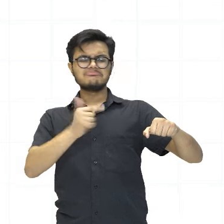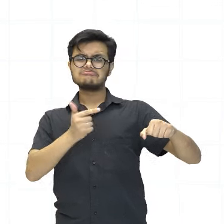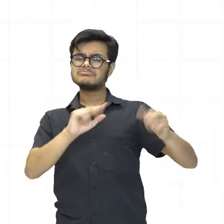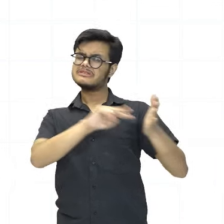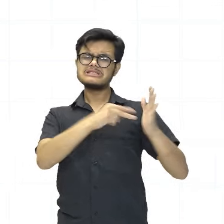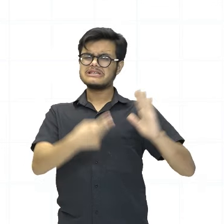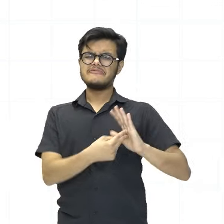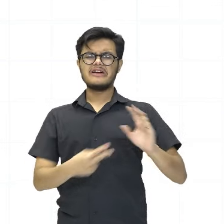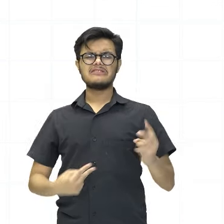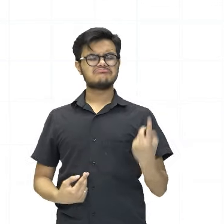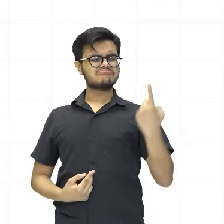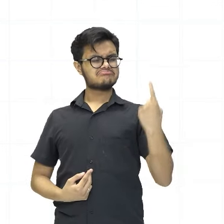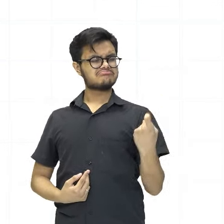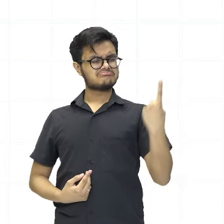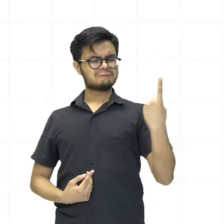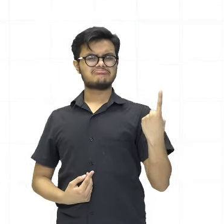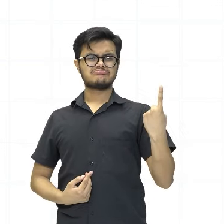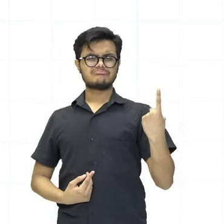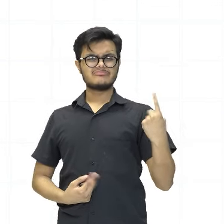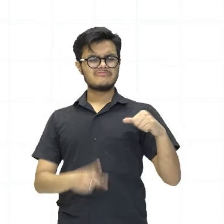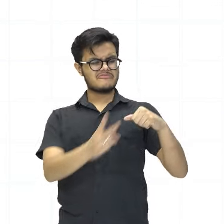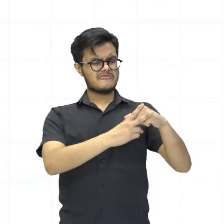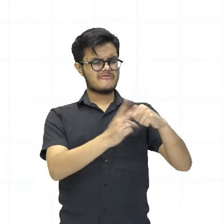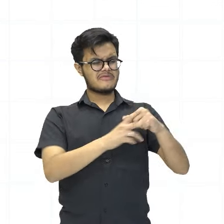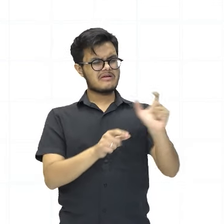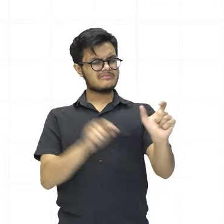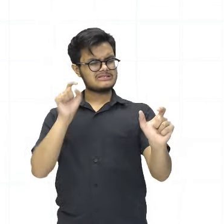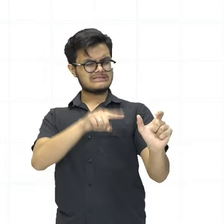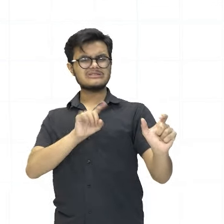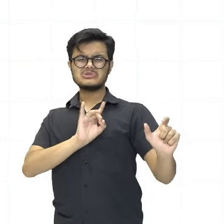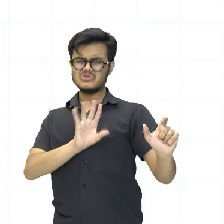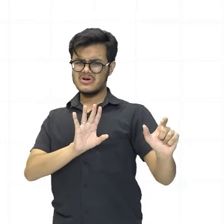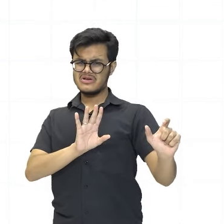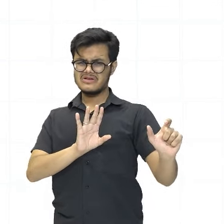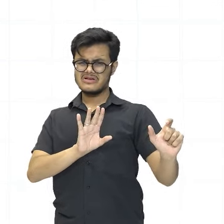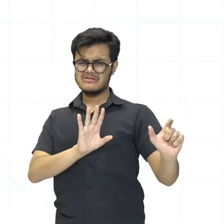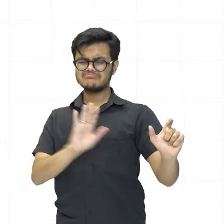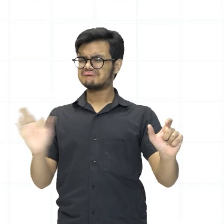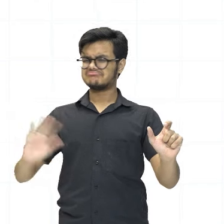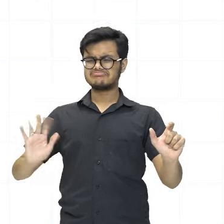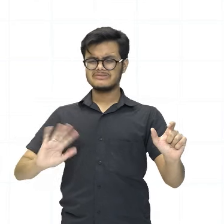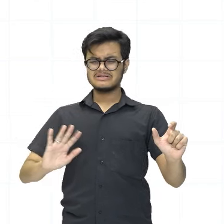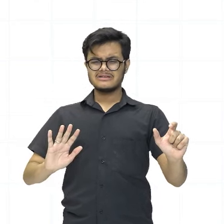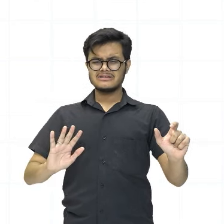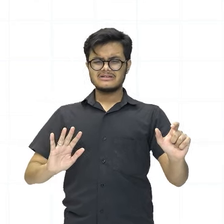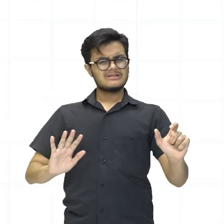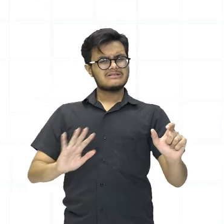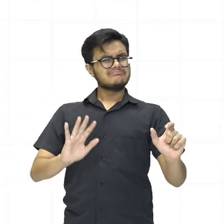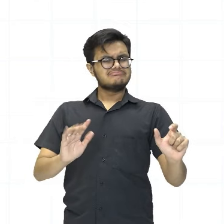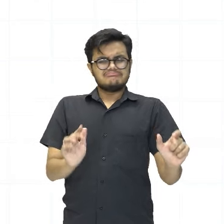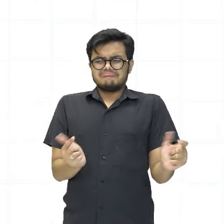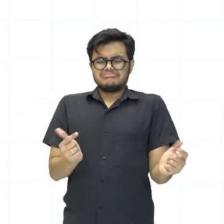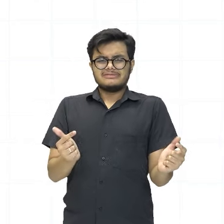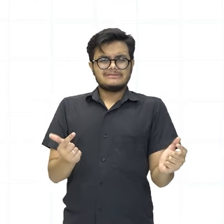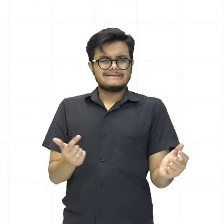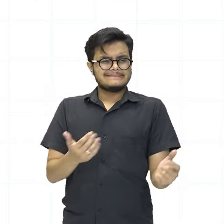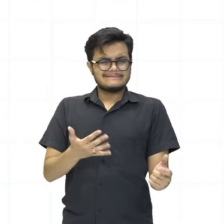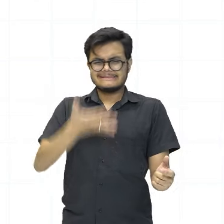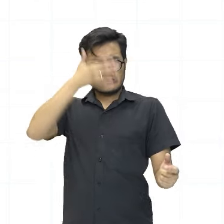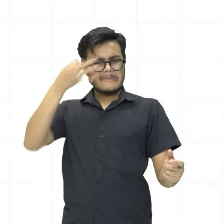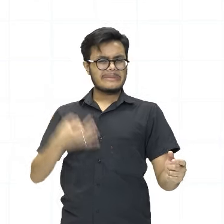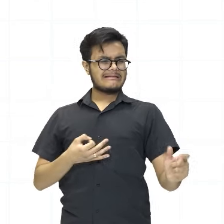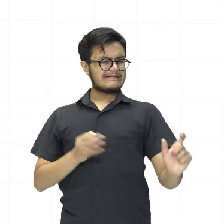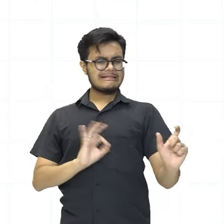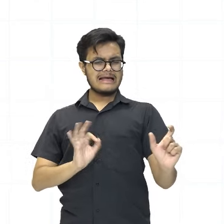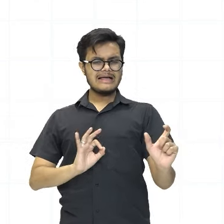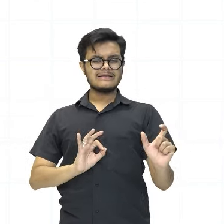ã ser significativo tá bom e ele não tem sentido sozinho